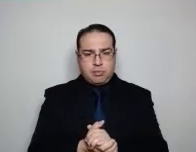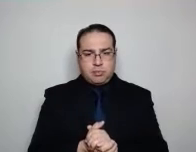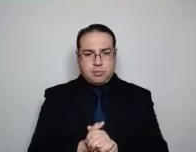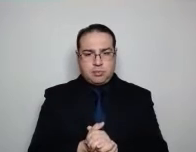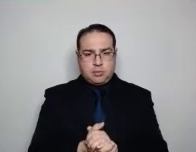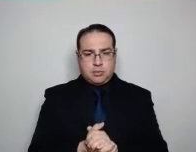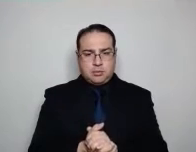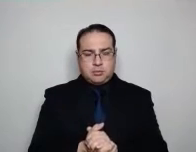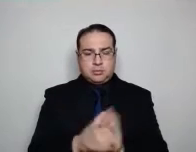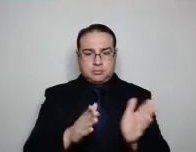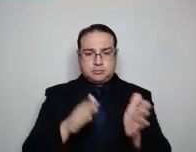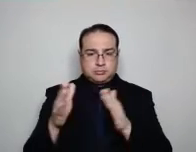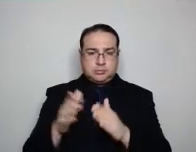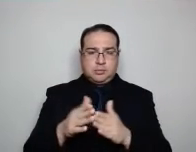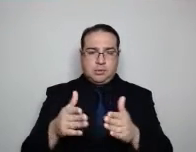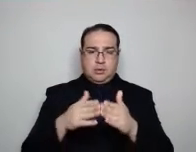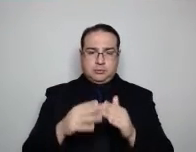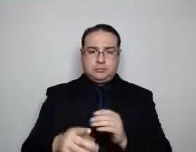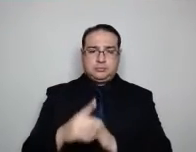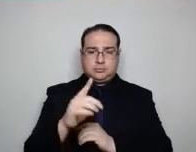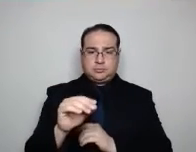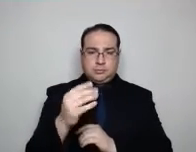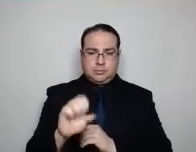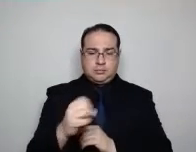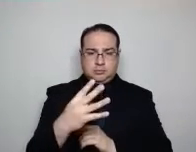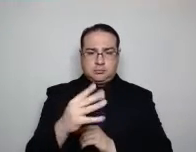Na sequência, apelação